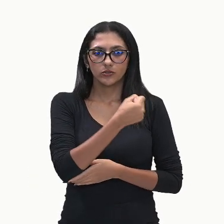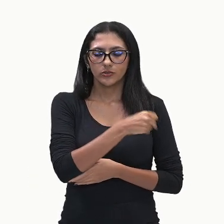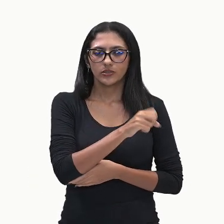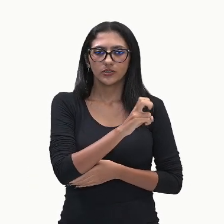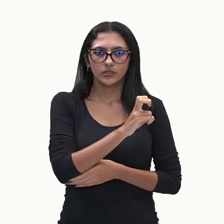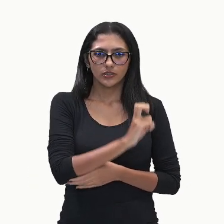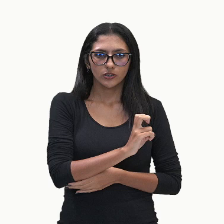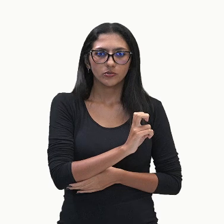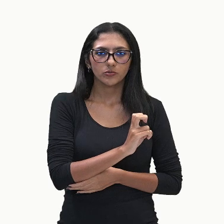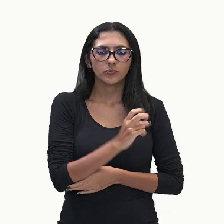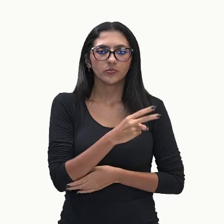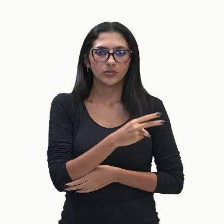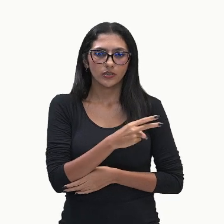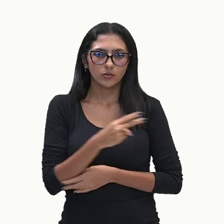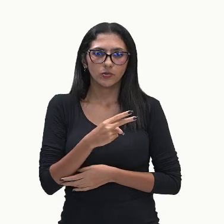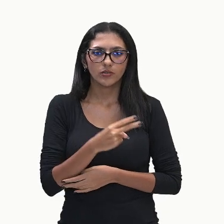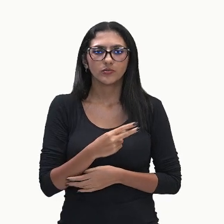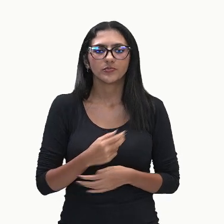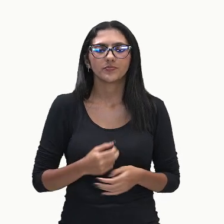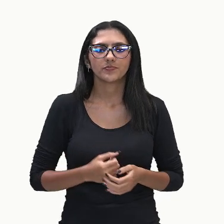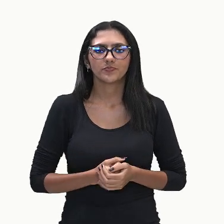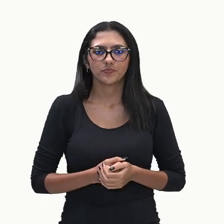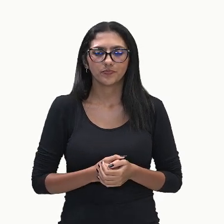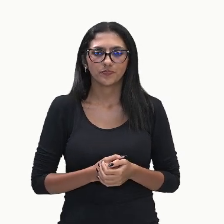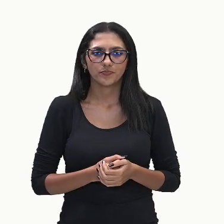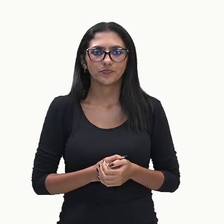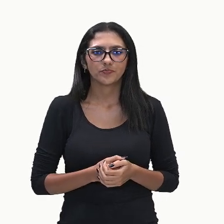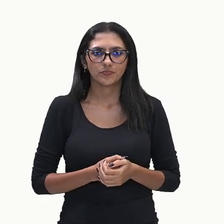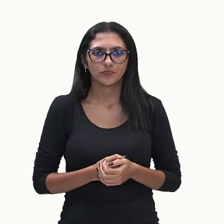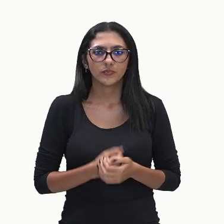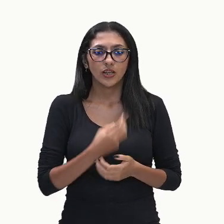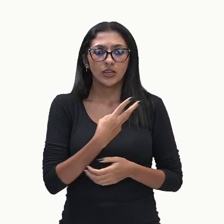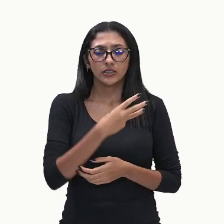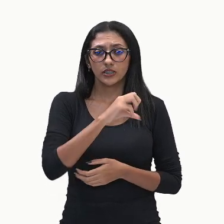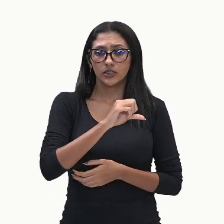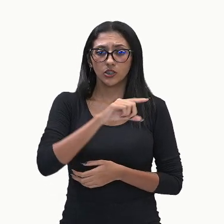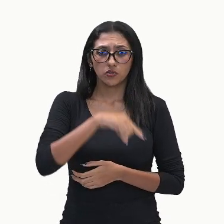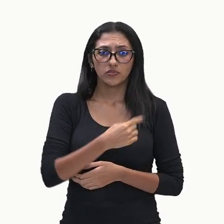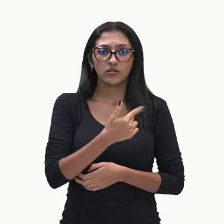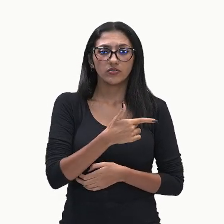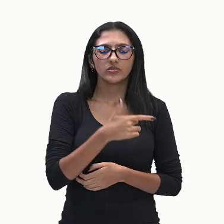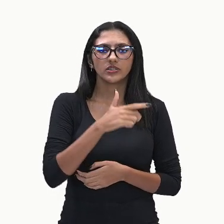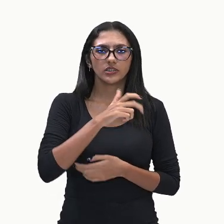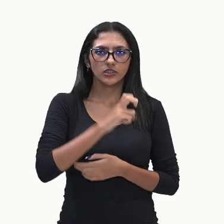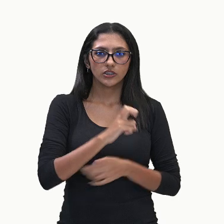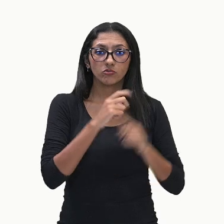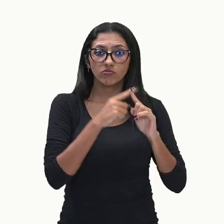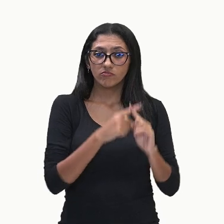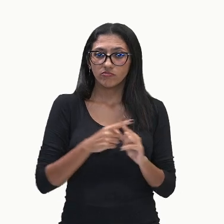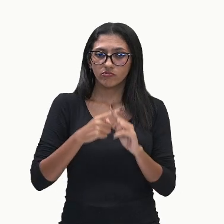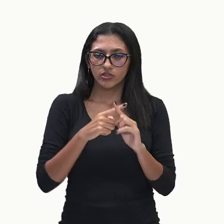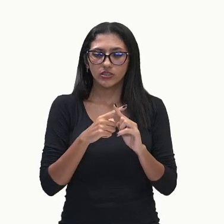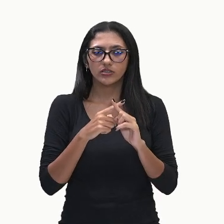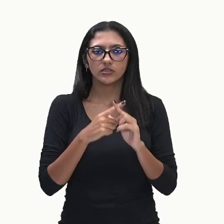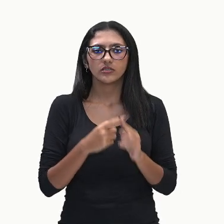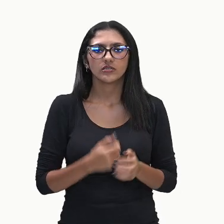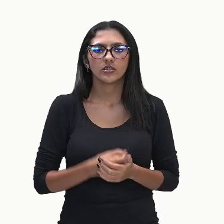785, que é igual a o produto de 39,25